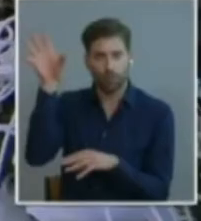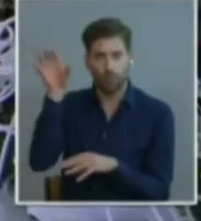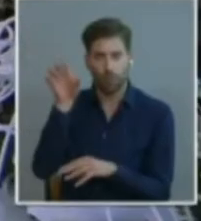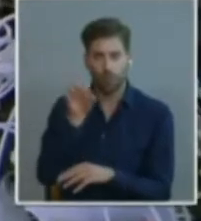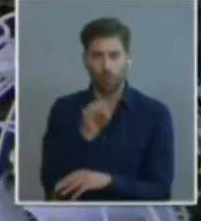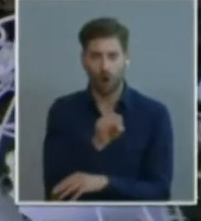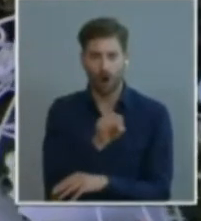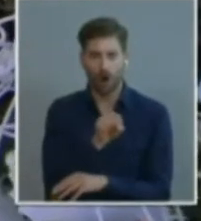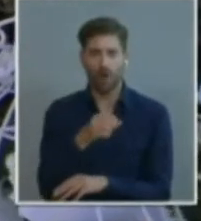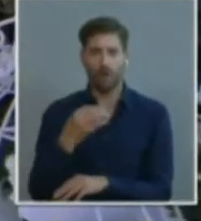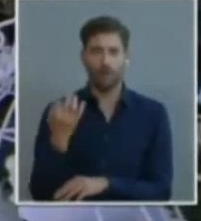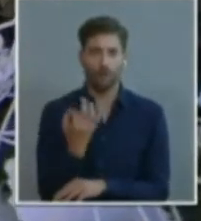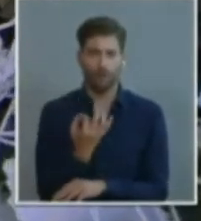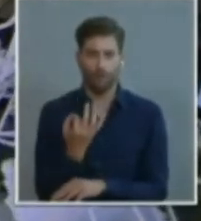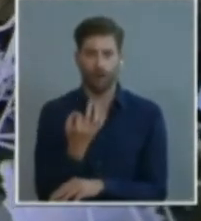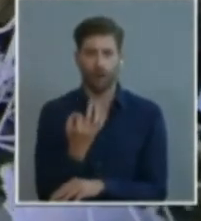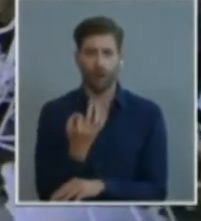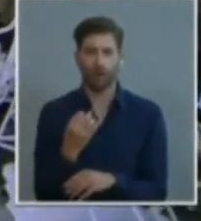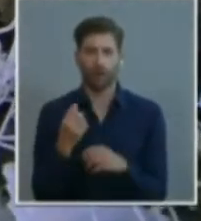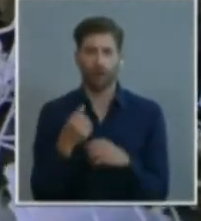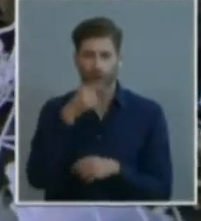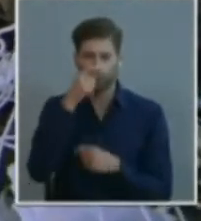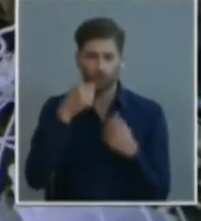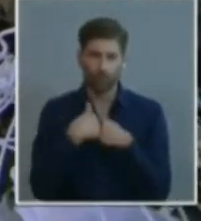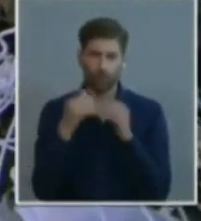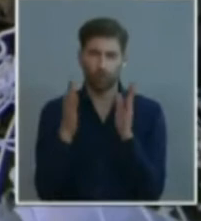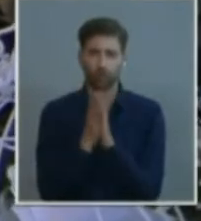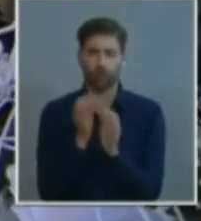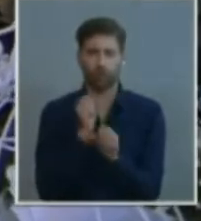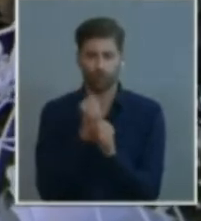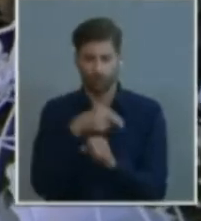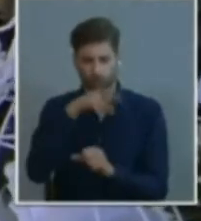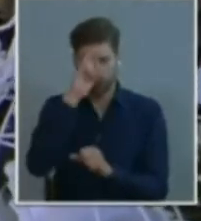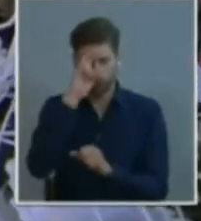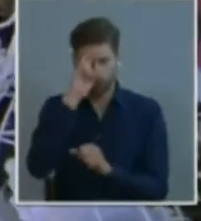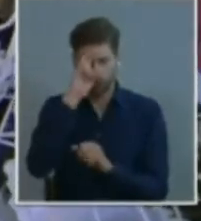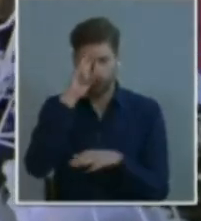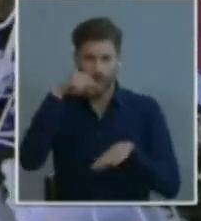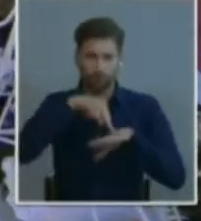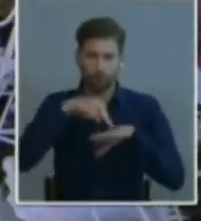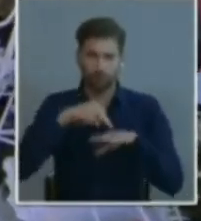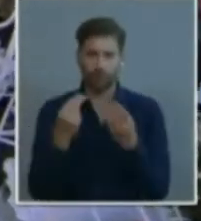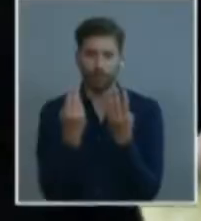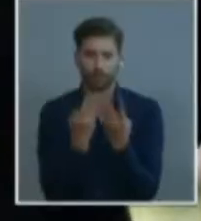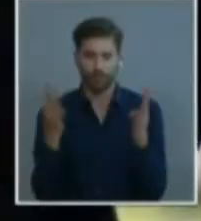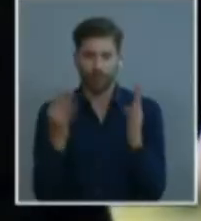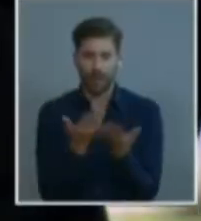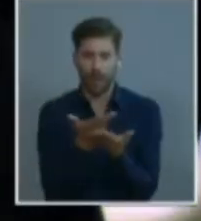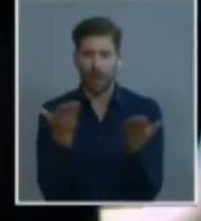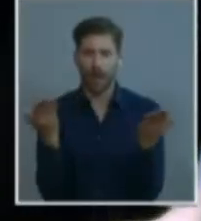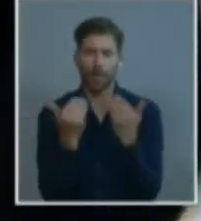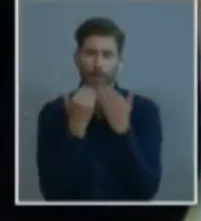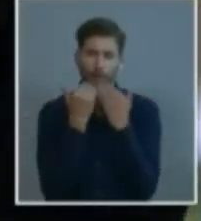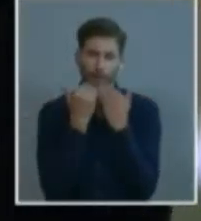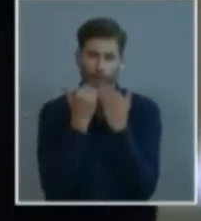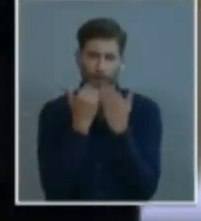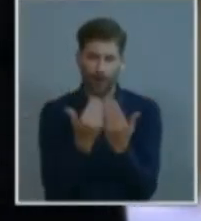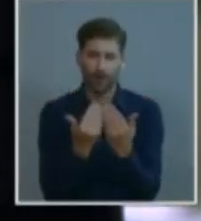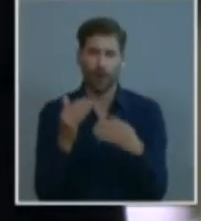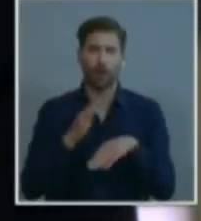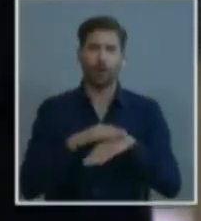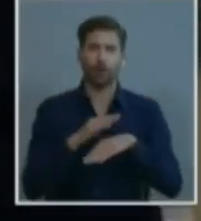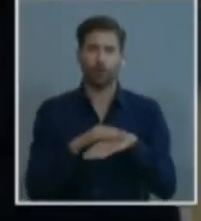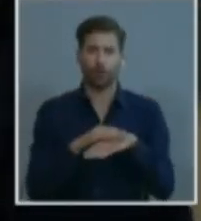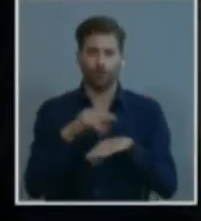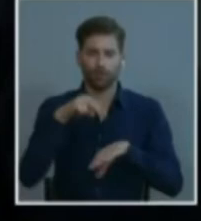a todos vós que vos empenhastes e marcastes presença, muito obrigado, porque a vossa